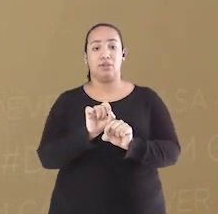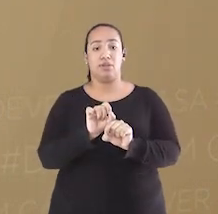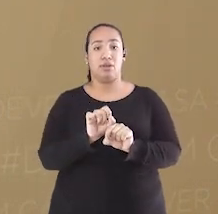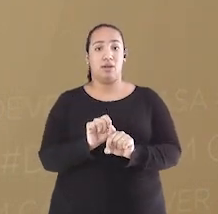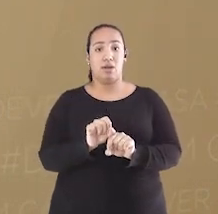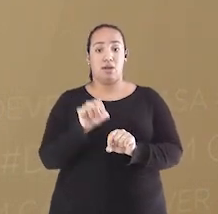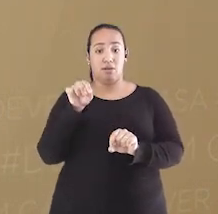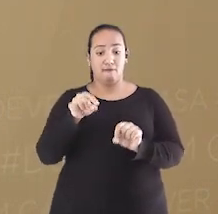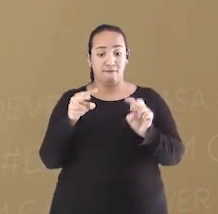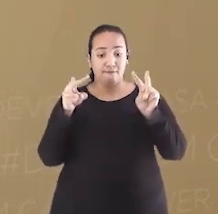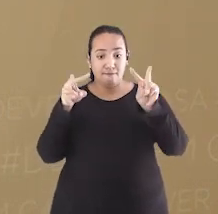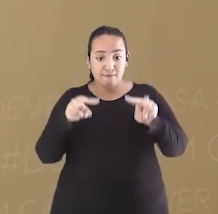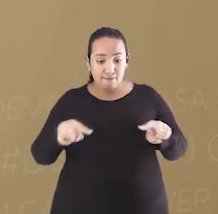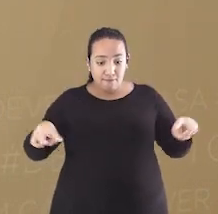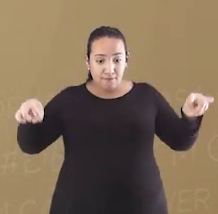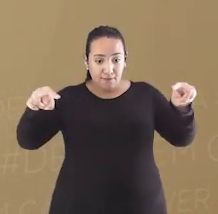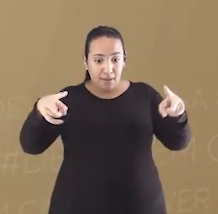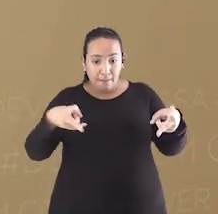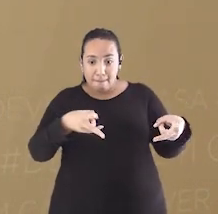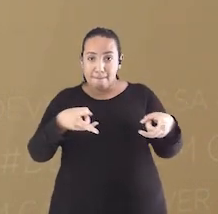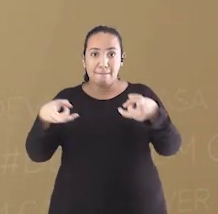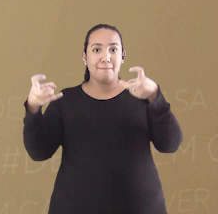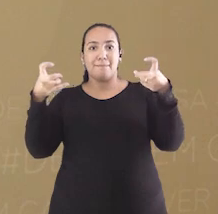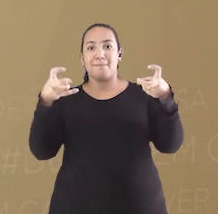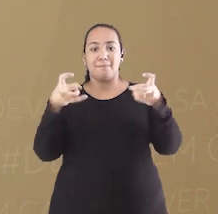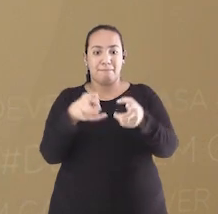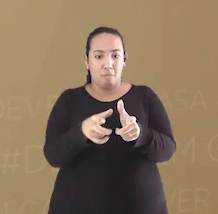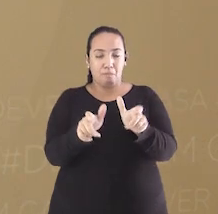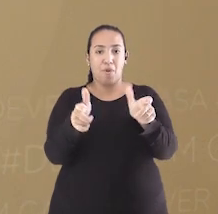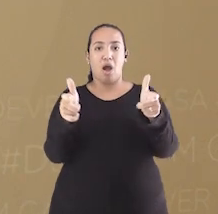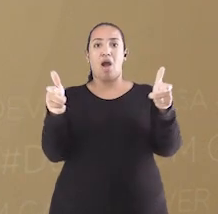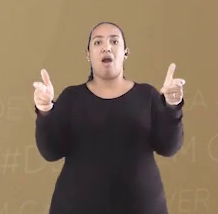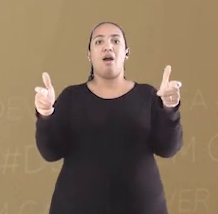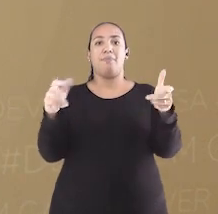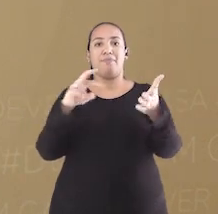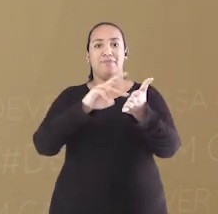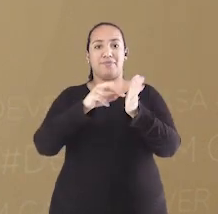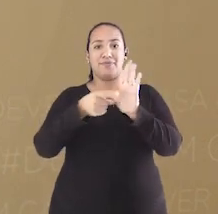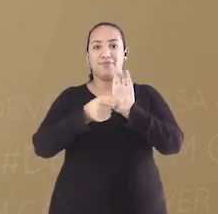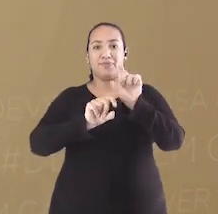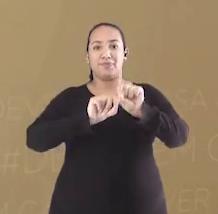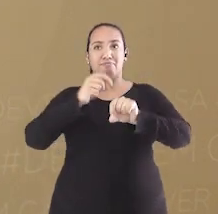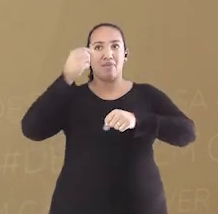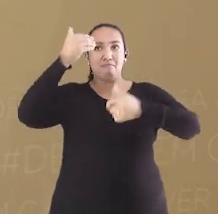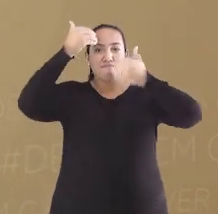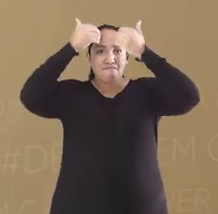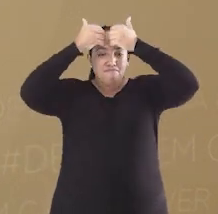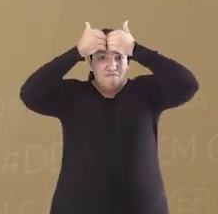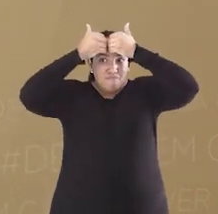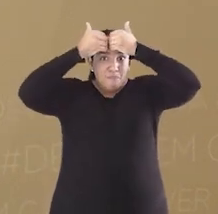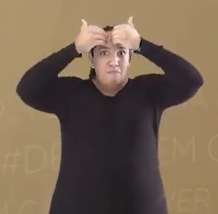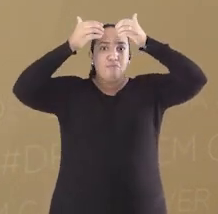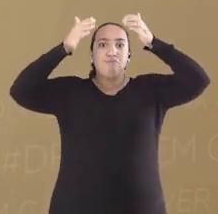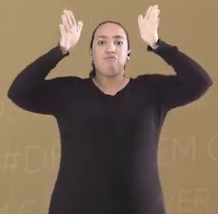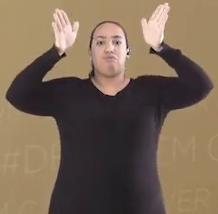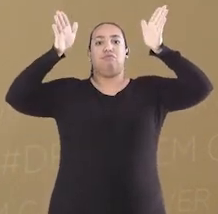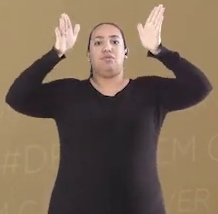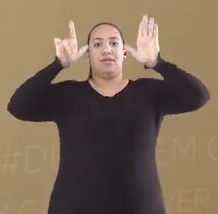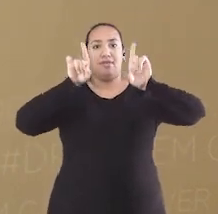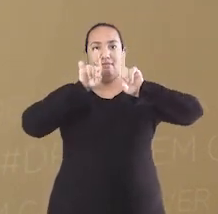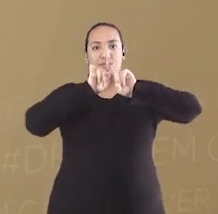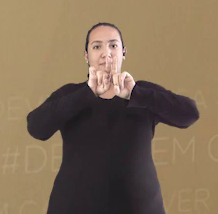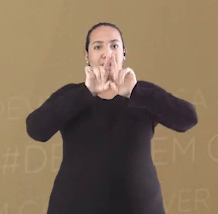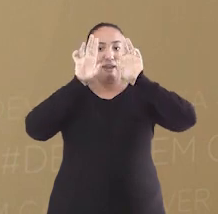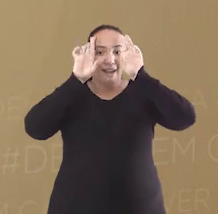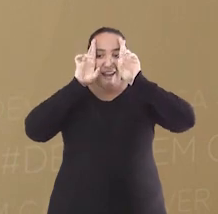amplia a nossa cosmovisão. Digamos que nos torna mais abertos ao diálogo, como também a convivência